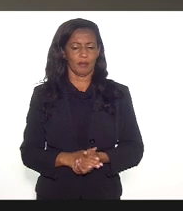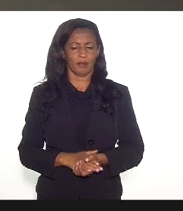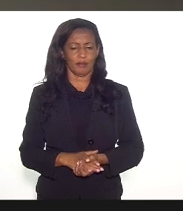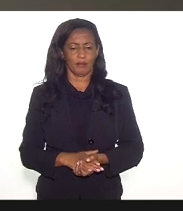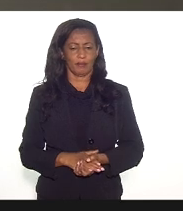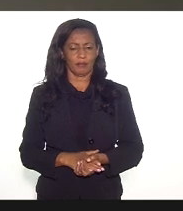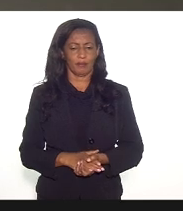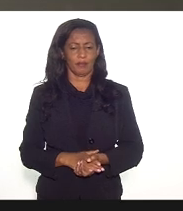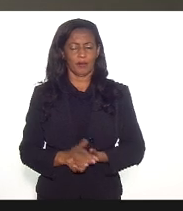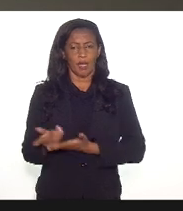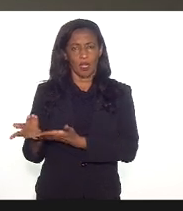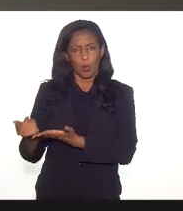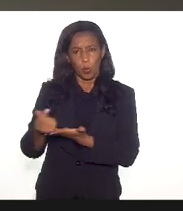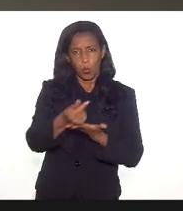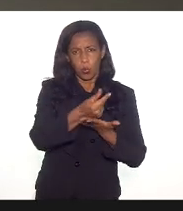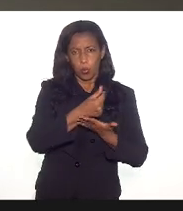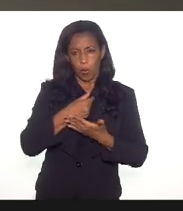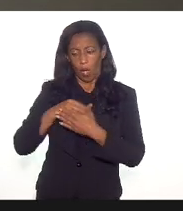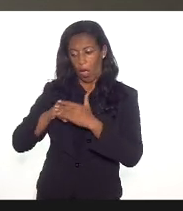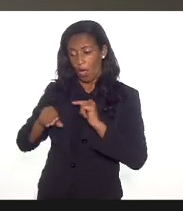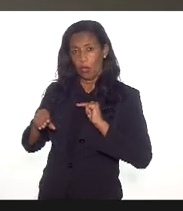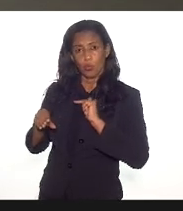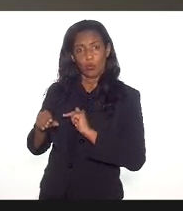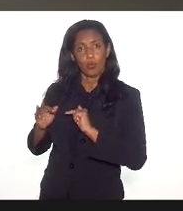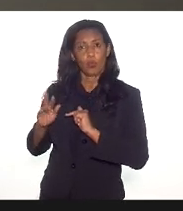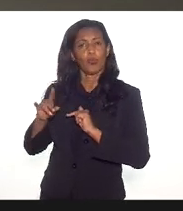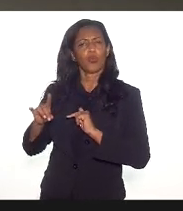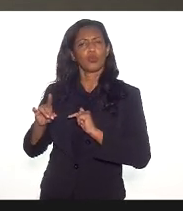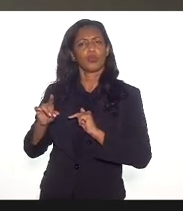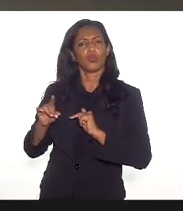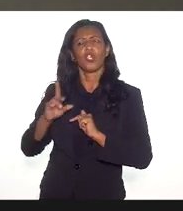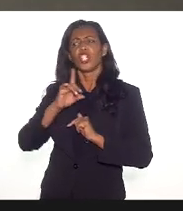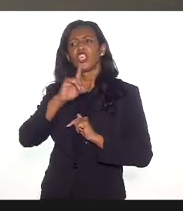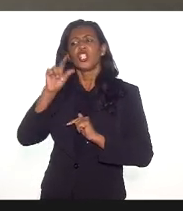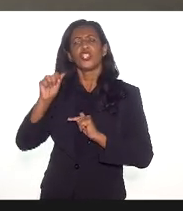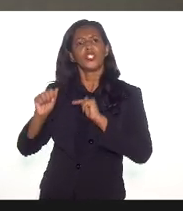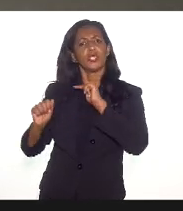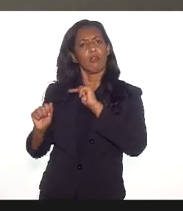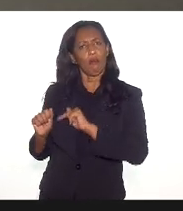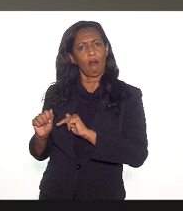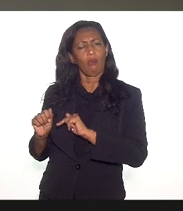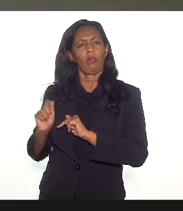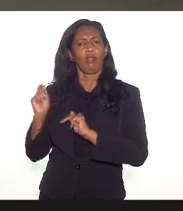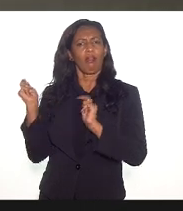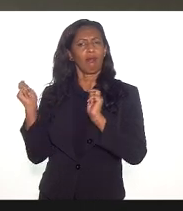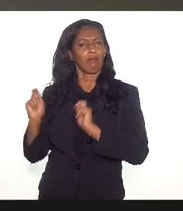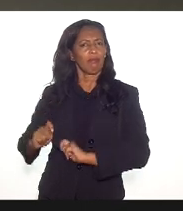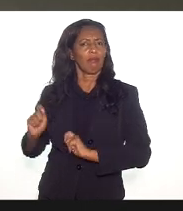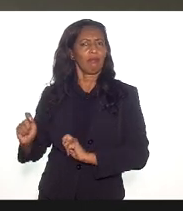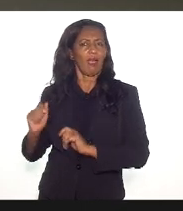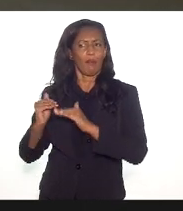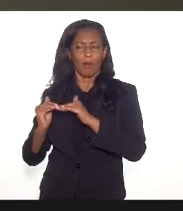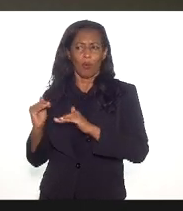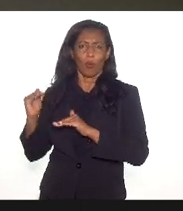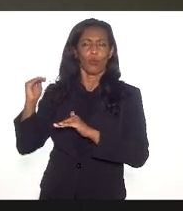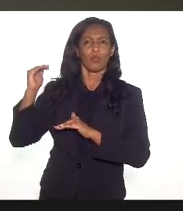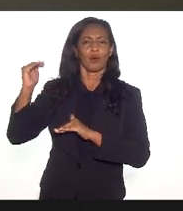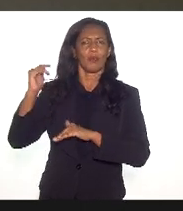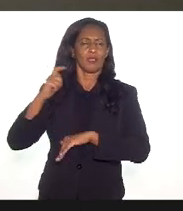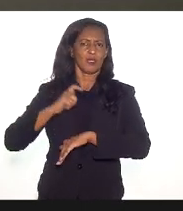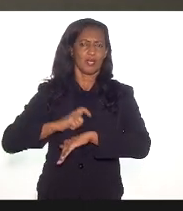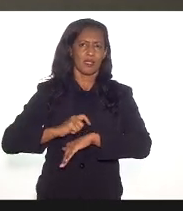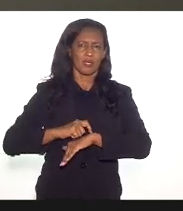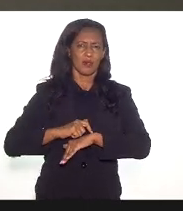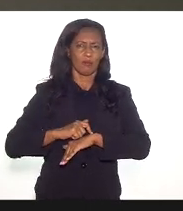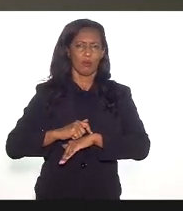do ingresso dos recursos no fundo a partir de uma determinada data, que nos permitisse ultrapassar esse momento